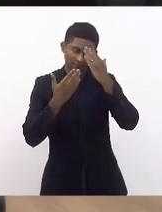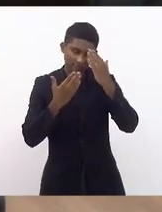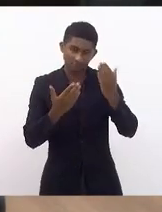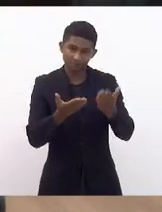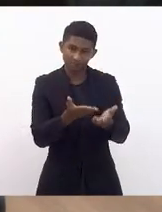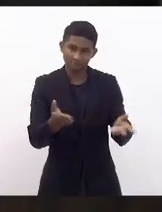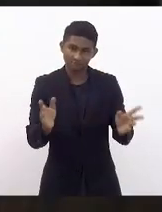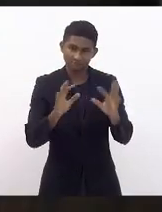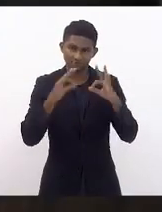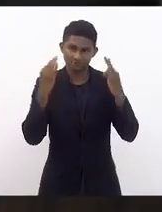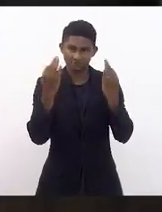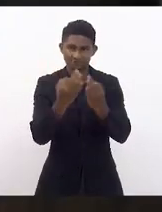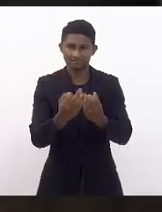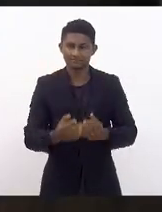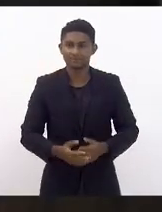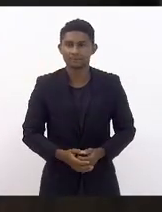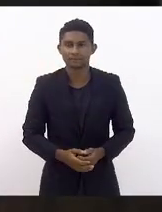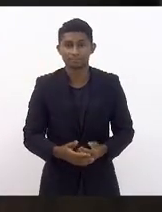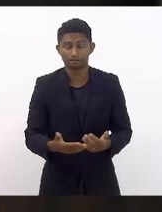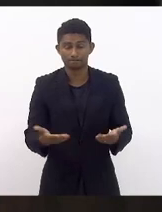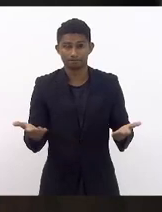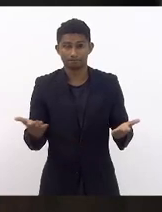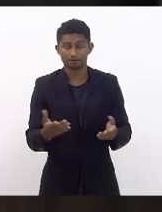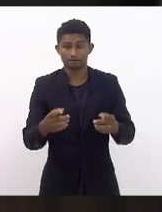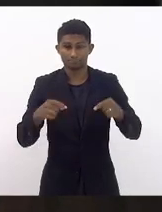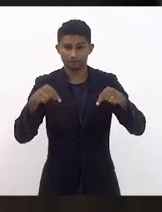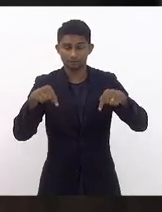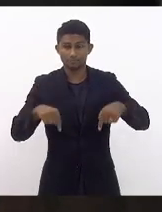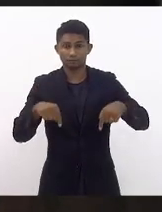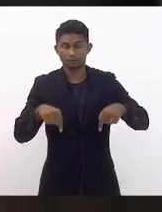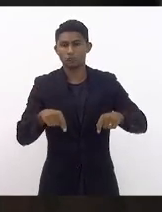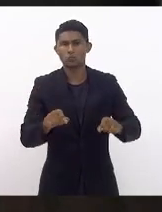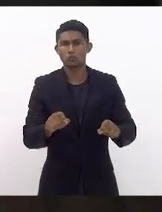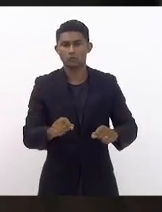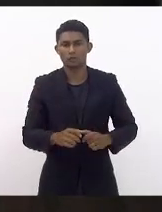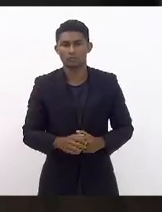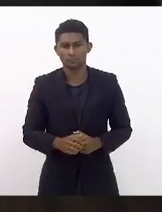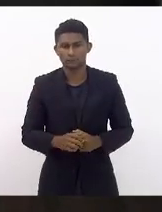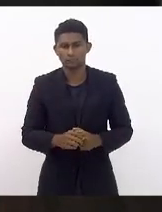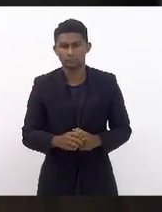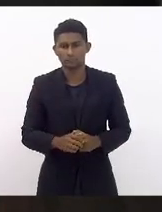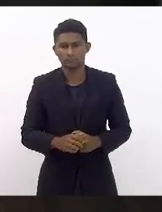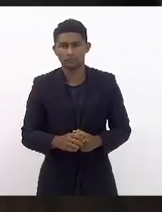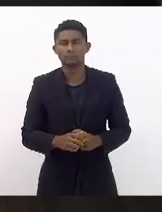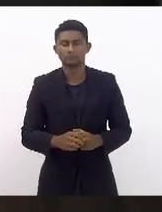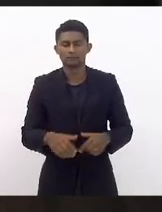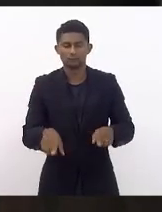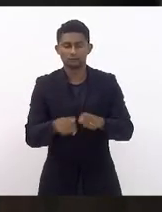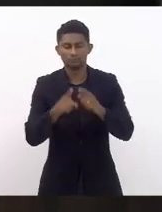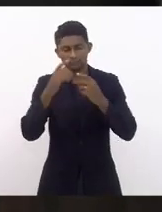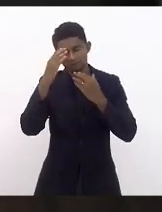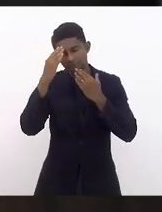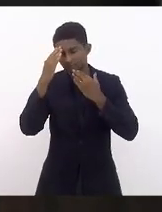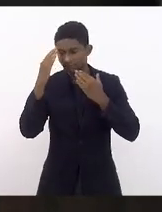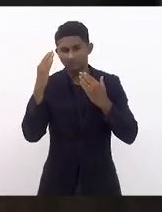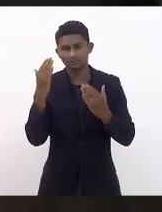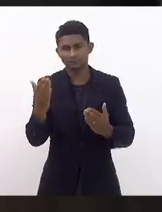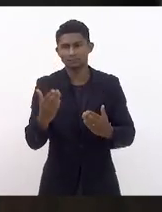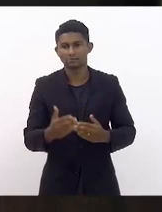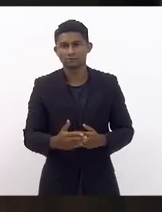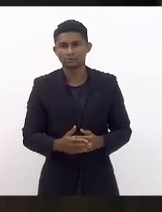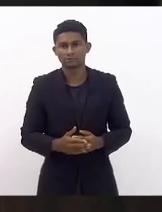família. Nesse momento, eu gostaria de agradecer